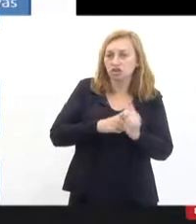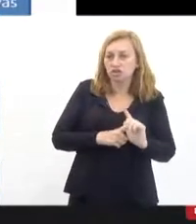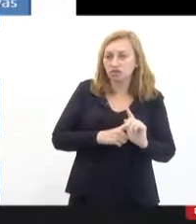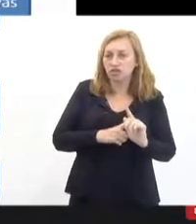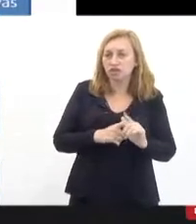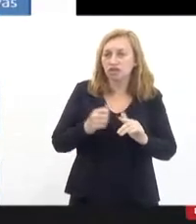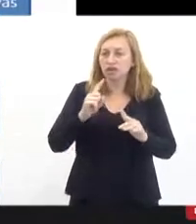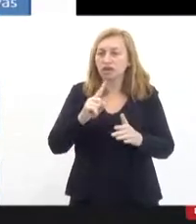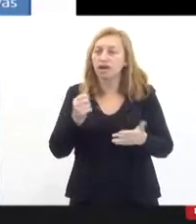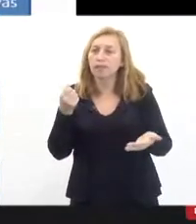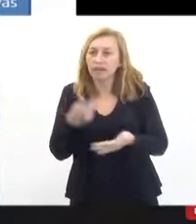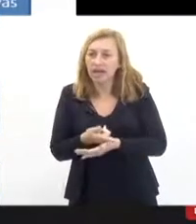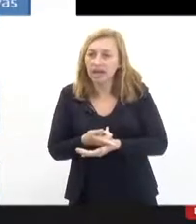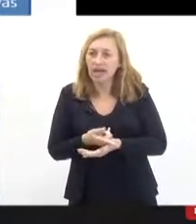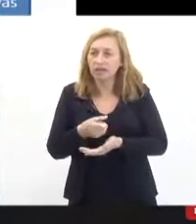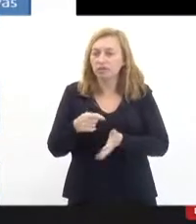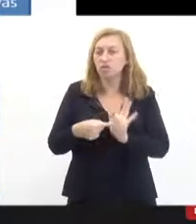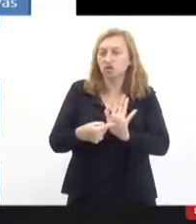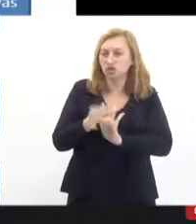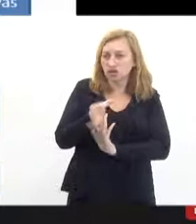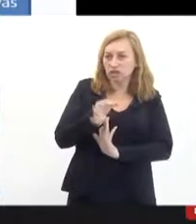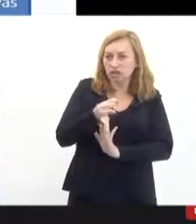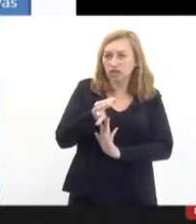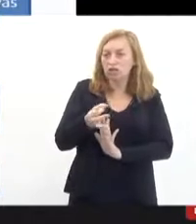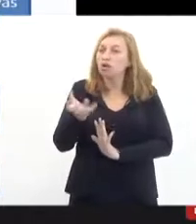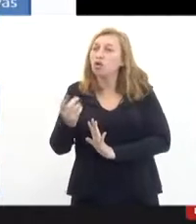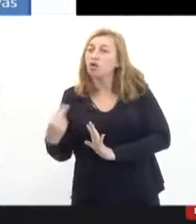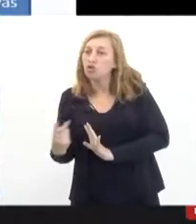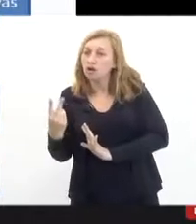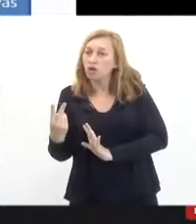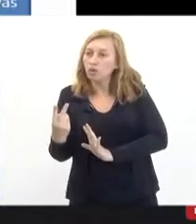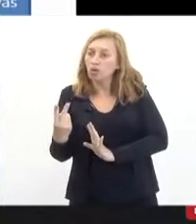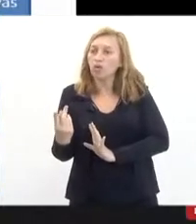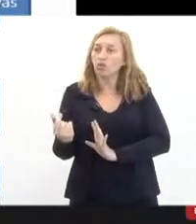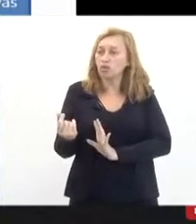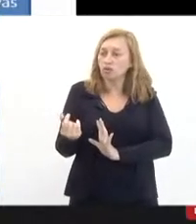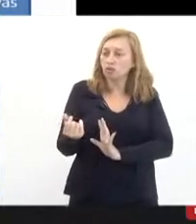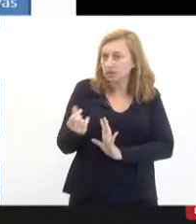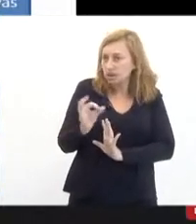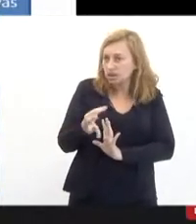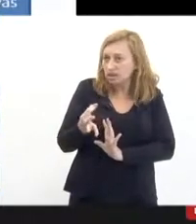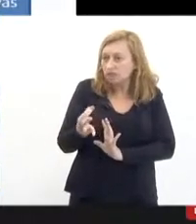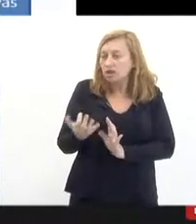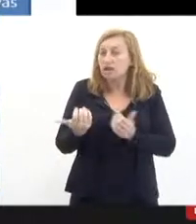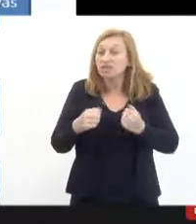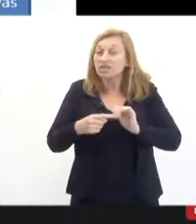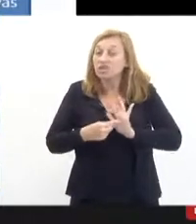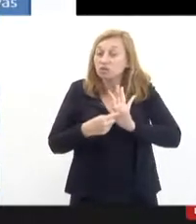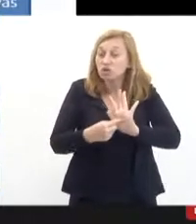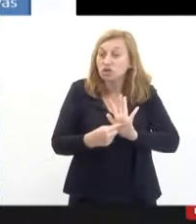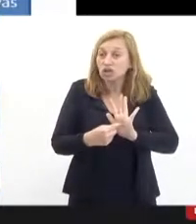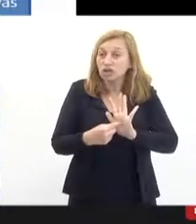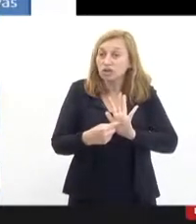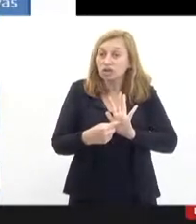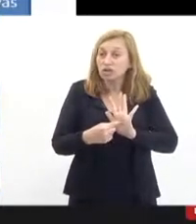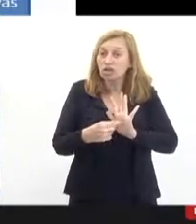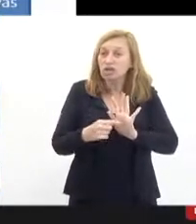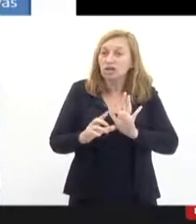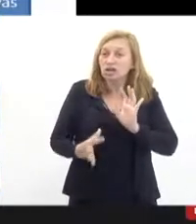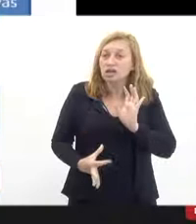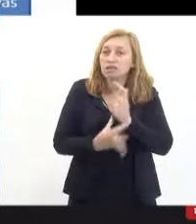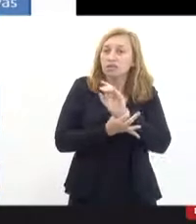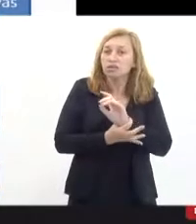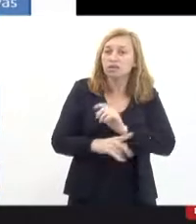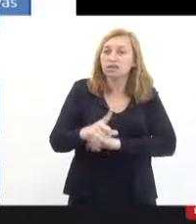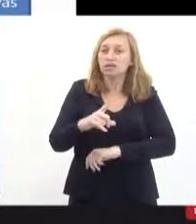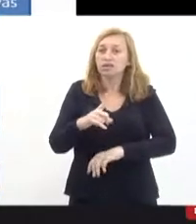provável esse recebimento, esse valor, esse montante, ele tem que ser demonstrado no ativo e figurar no